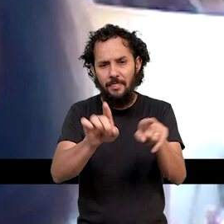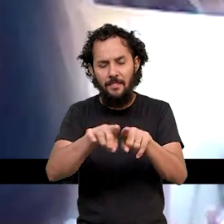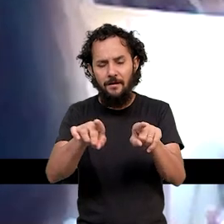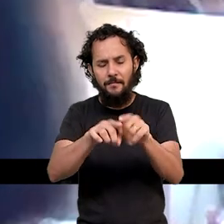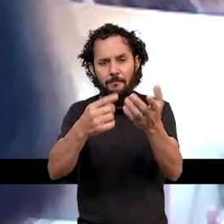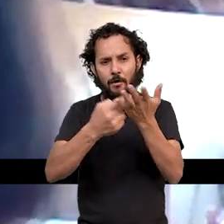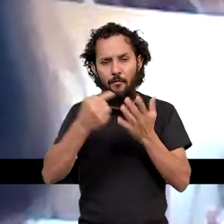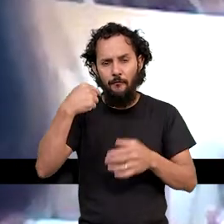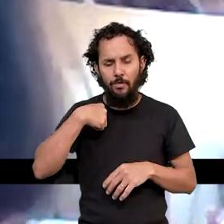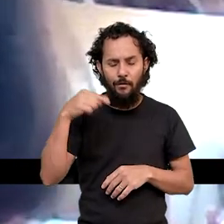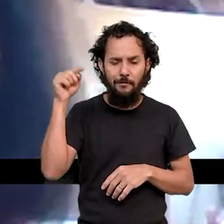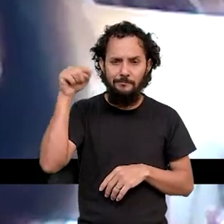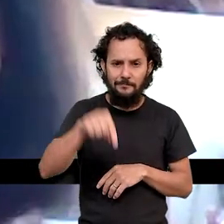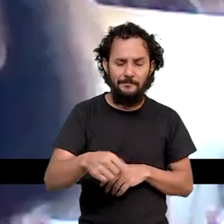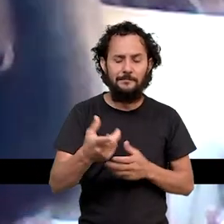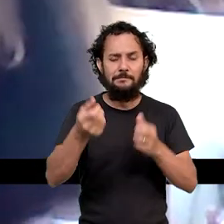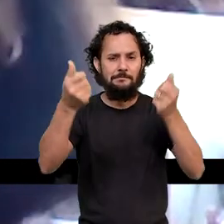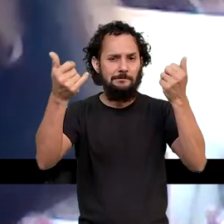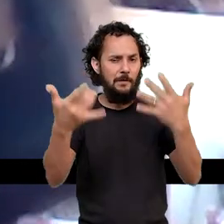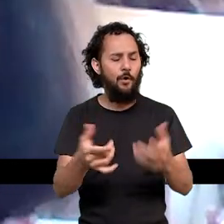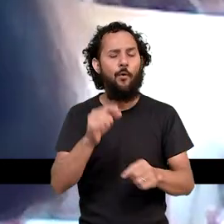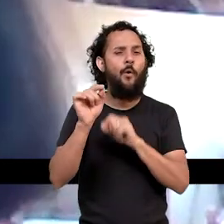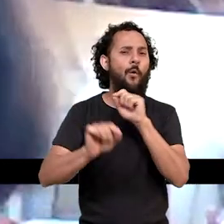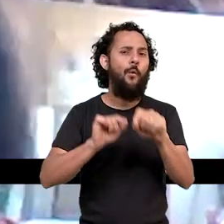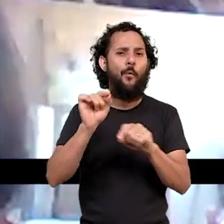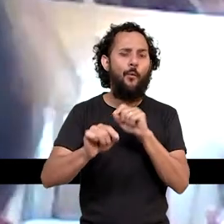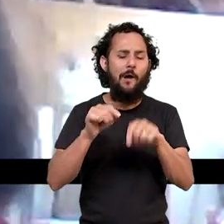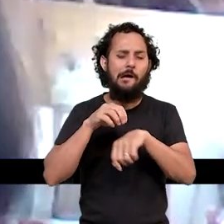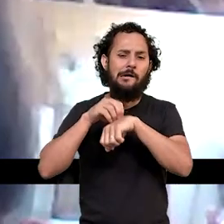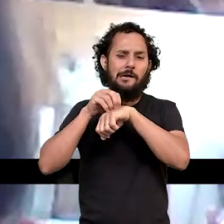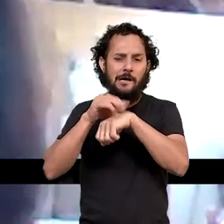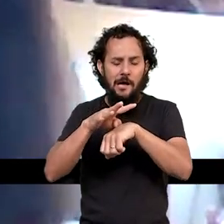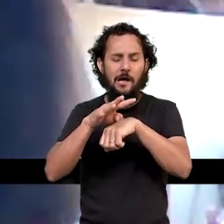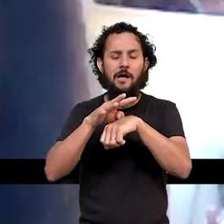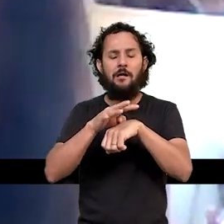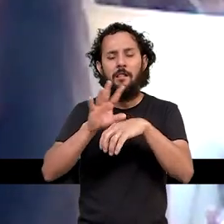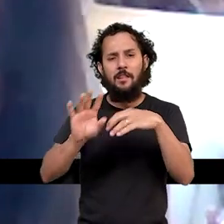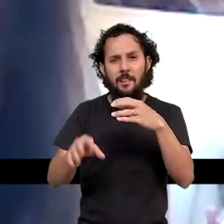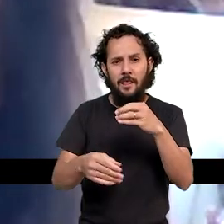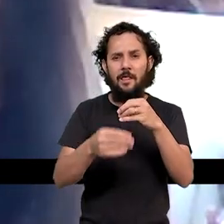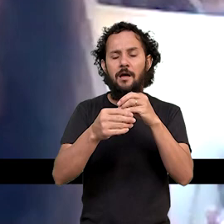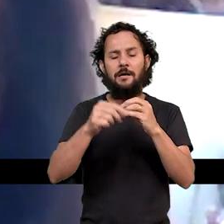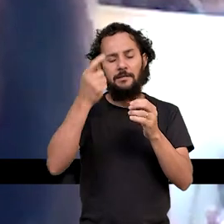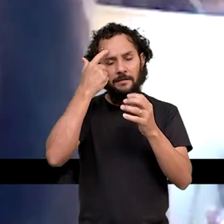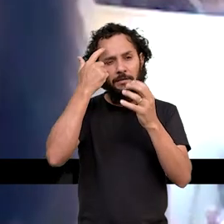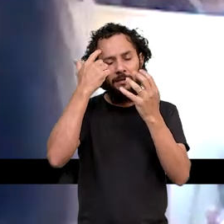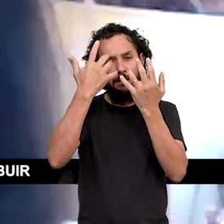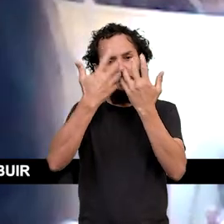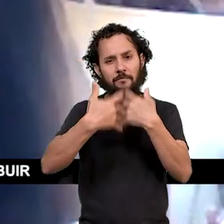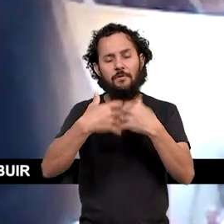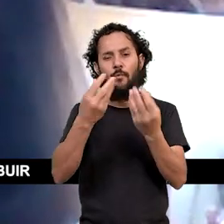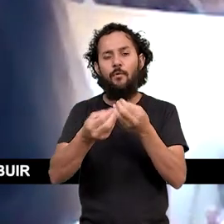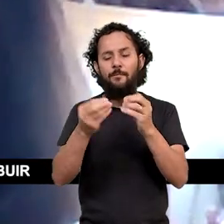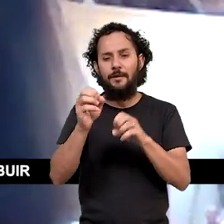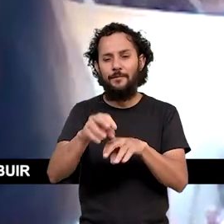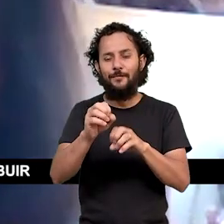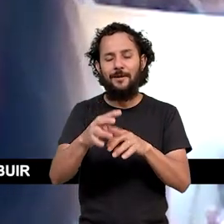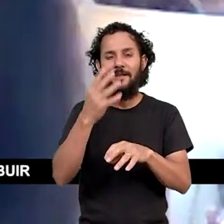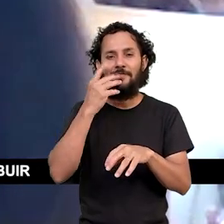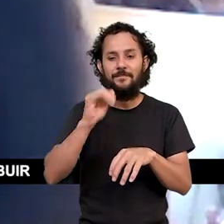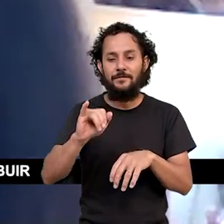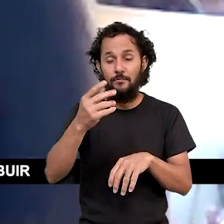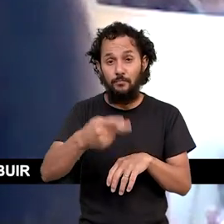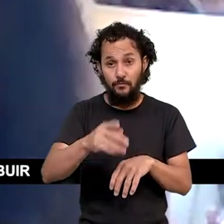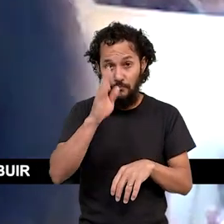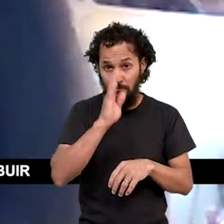todas vocês, para que nós possamos trazer alguma contribuição, algumas reflexões sobre a educação